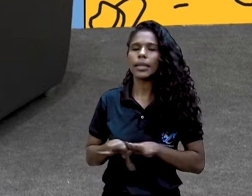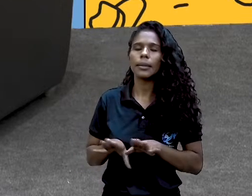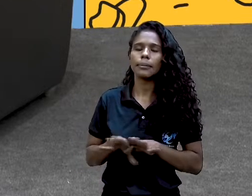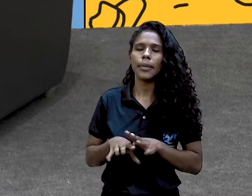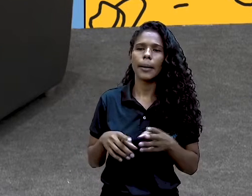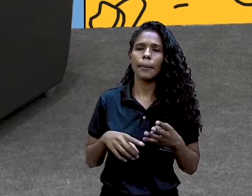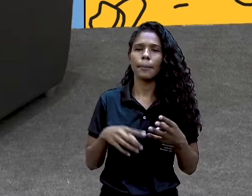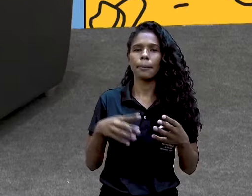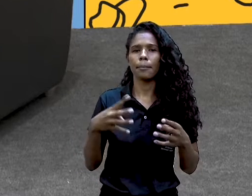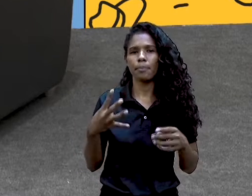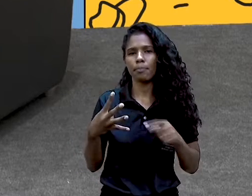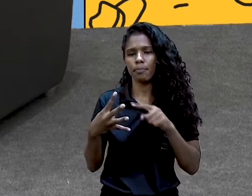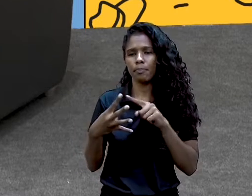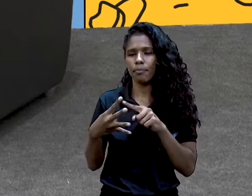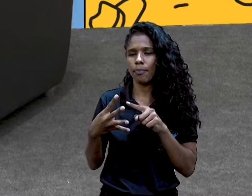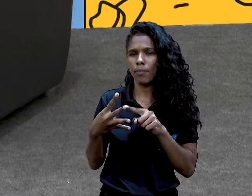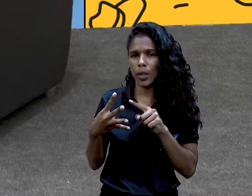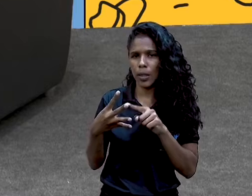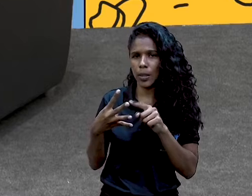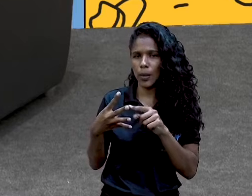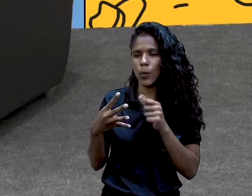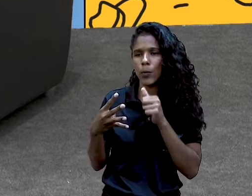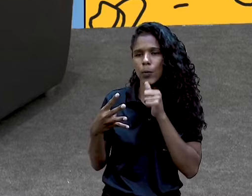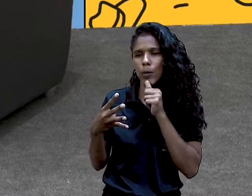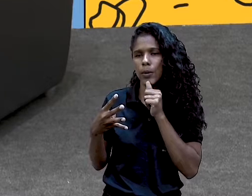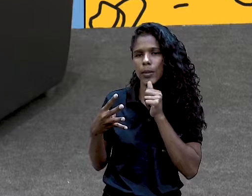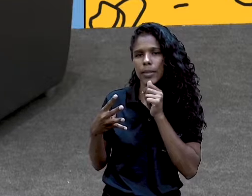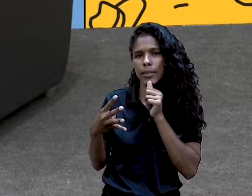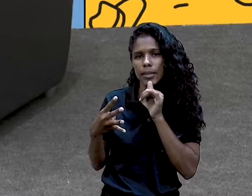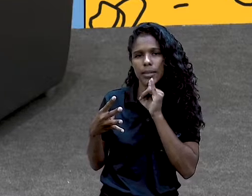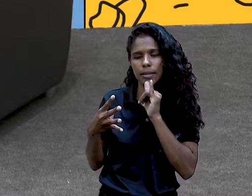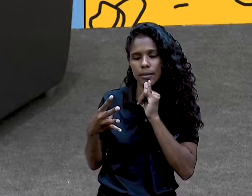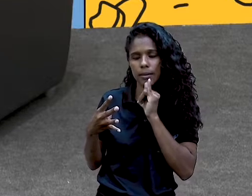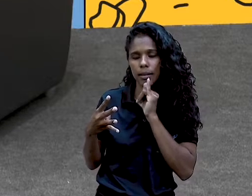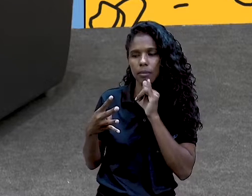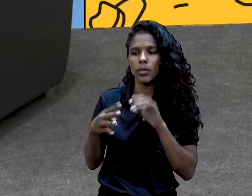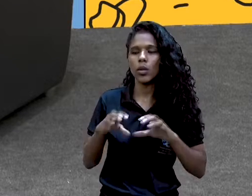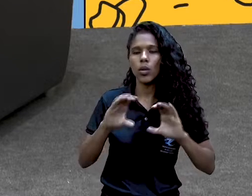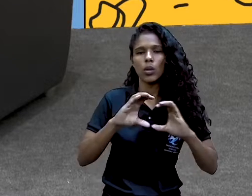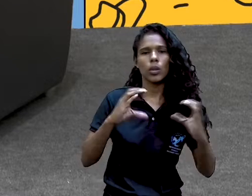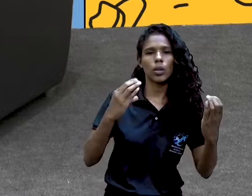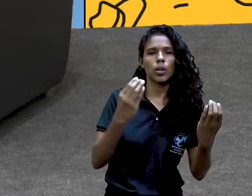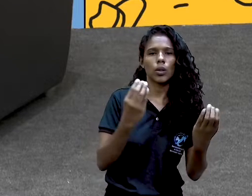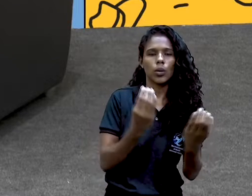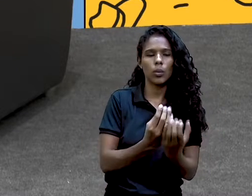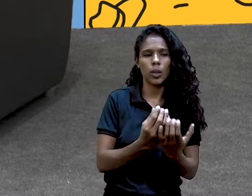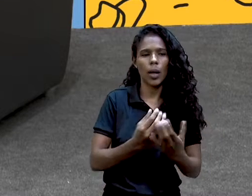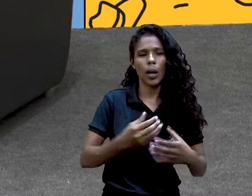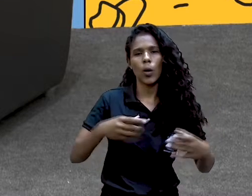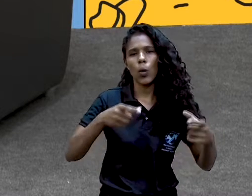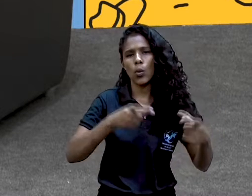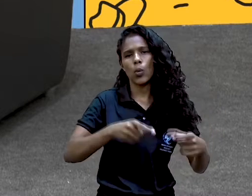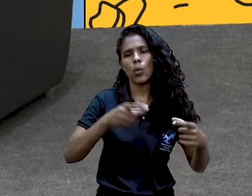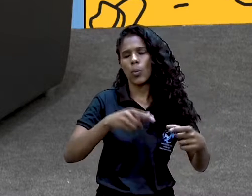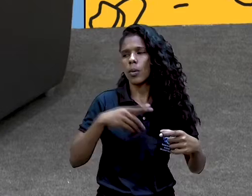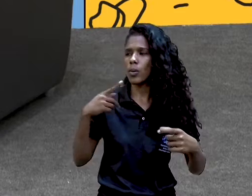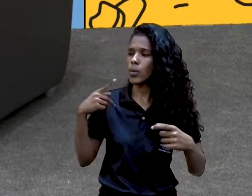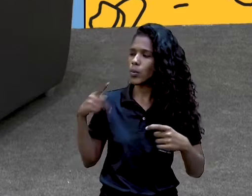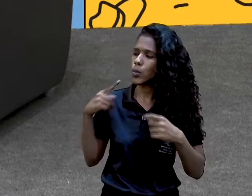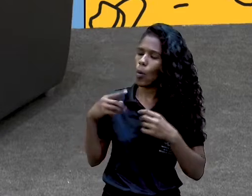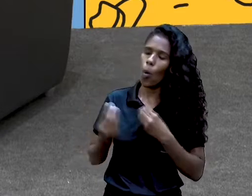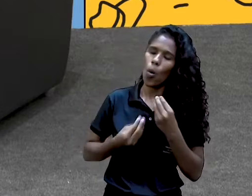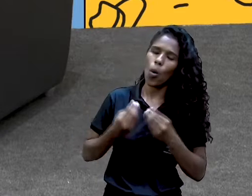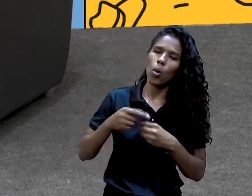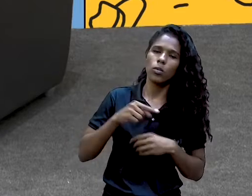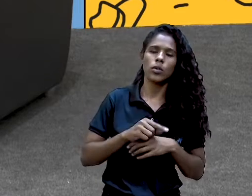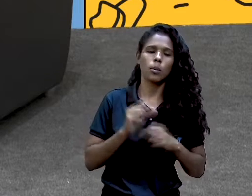de tirar o lixo da rua, ou então ajudar uma comunidade com um idoso, por exemplo. Né? Ou